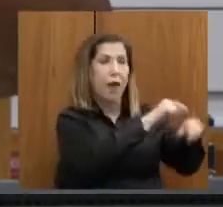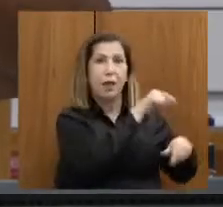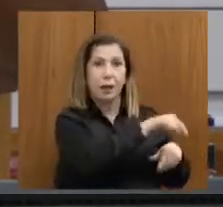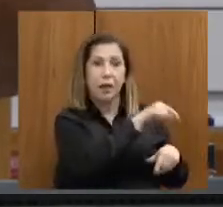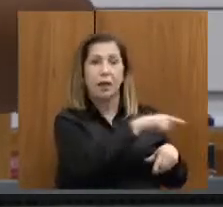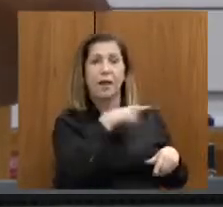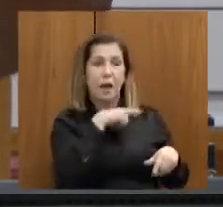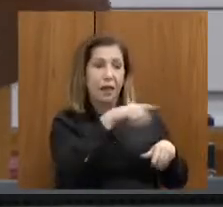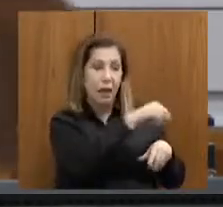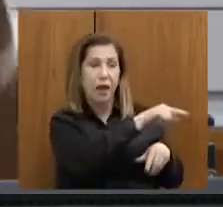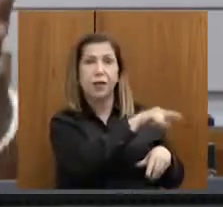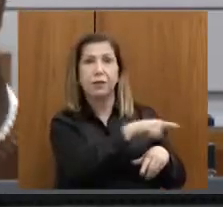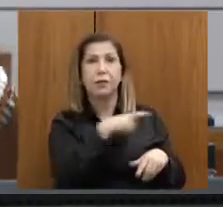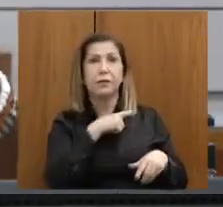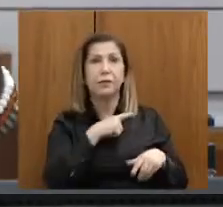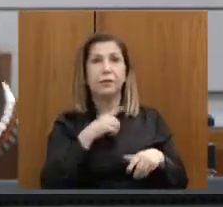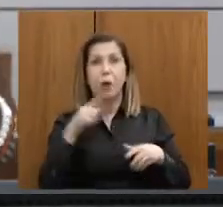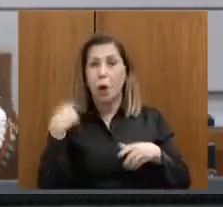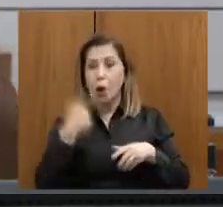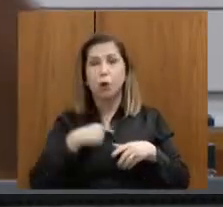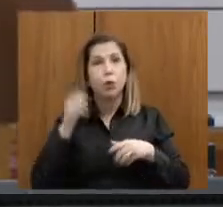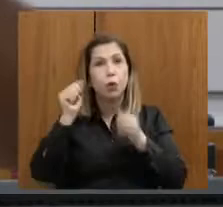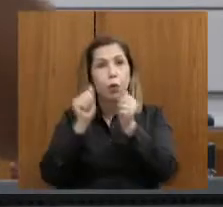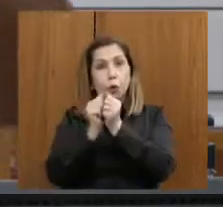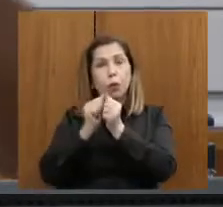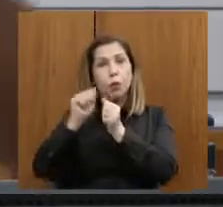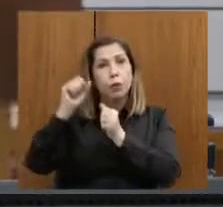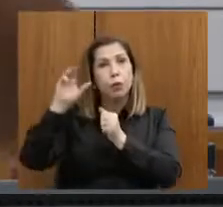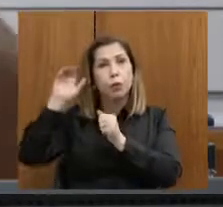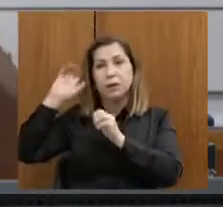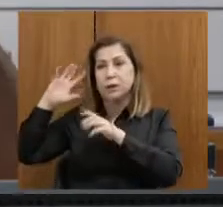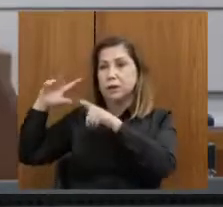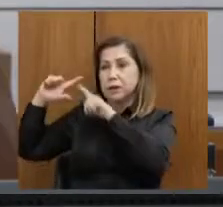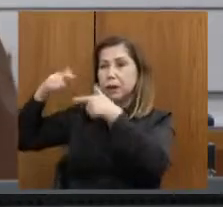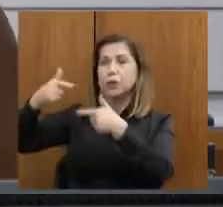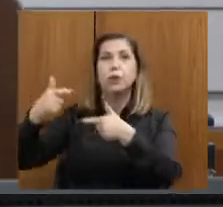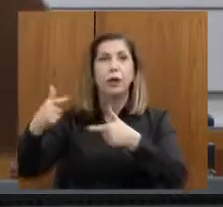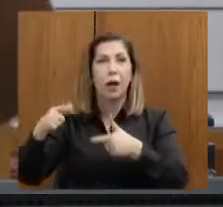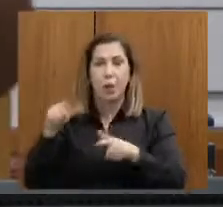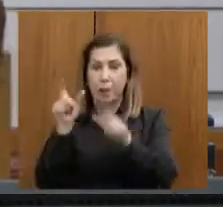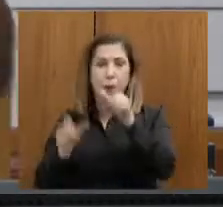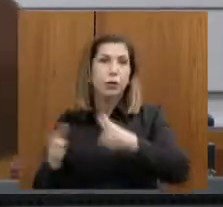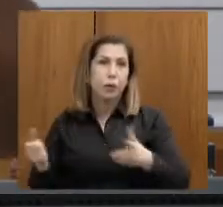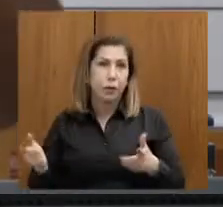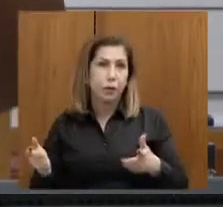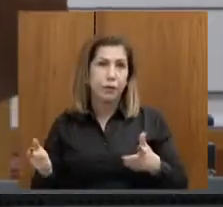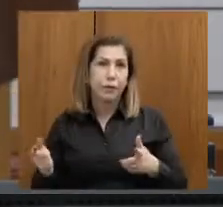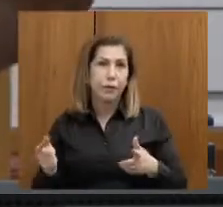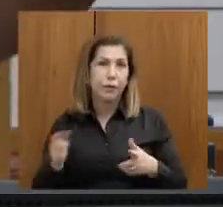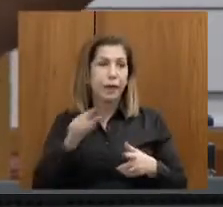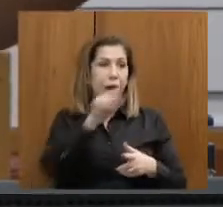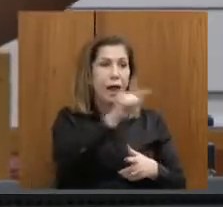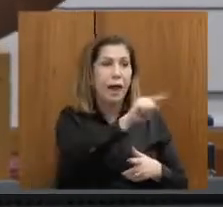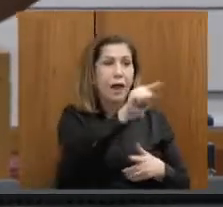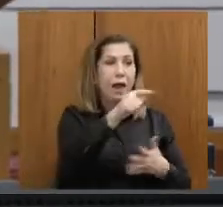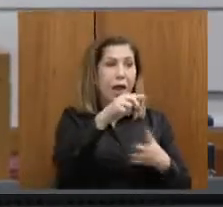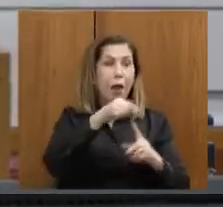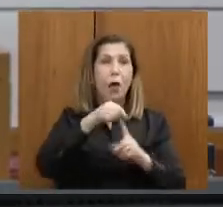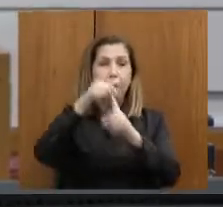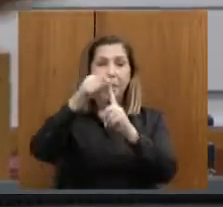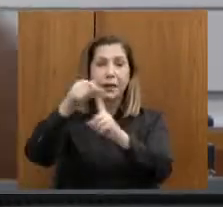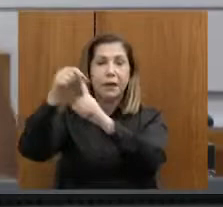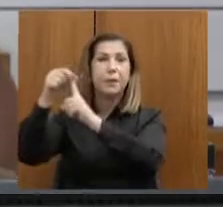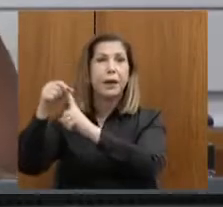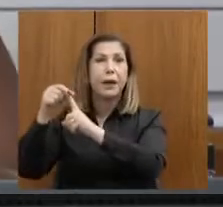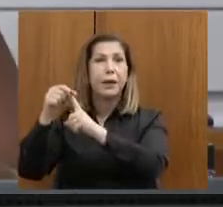teu me dá territorial tradicional né porque já que são um povo de tradição então dá territorial tradicional eu vou apresentar o PT do fulano beltrano e